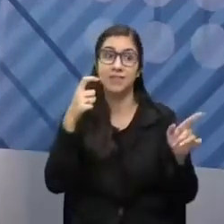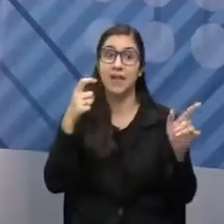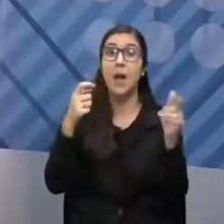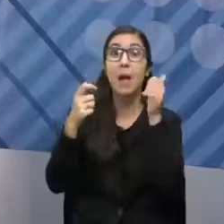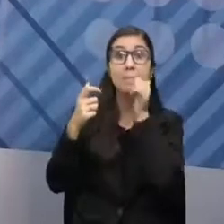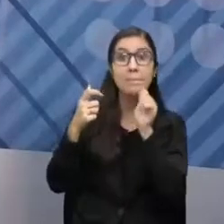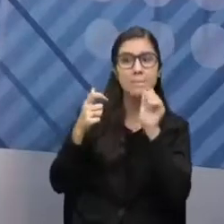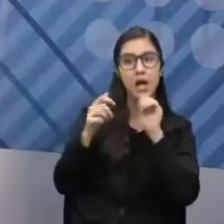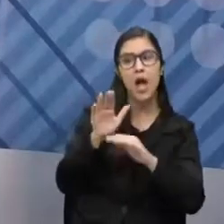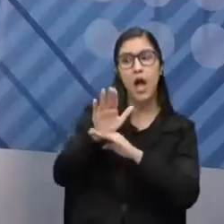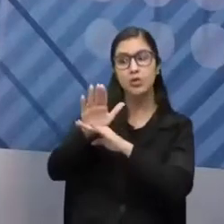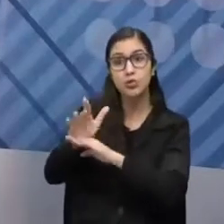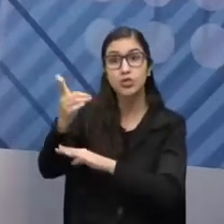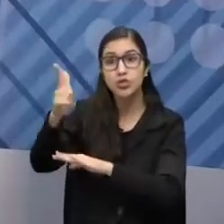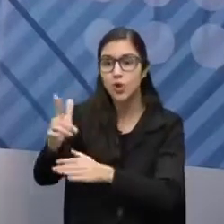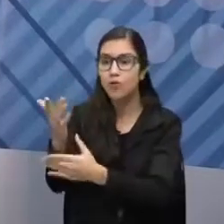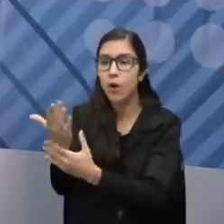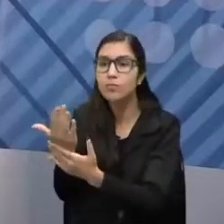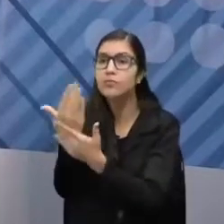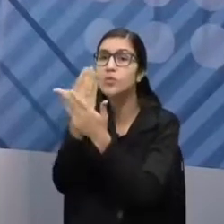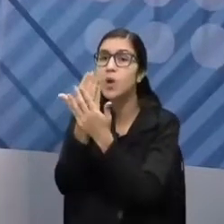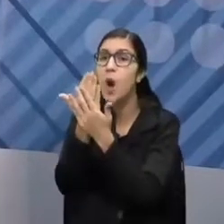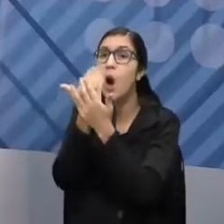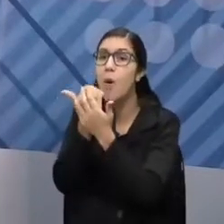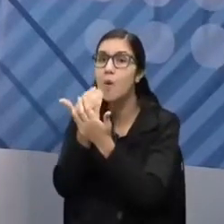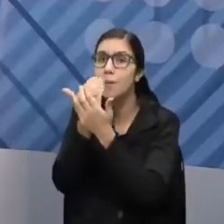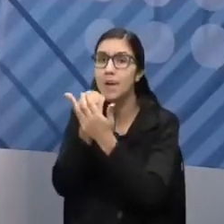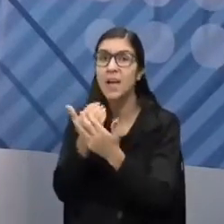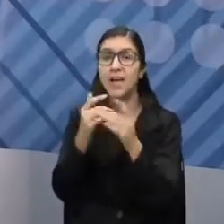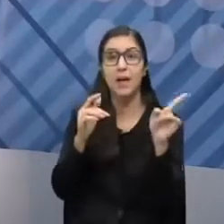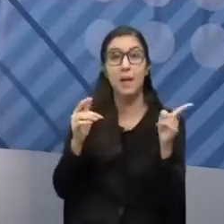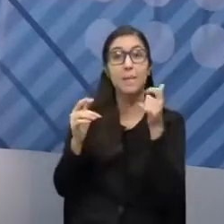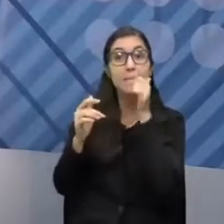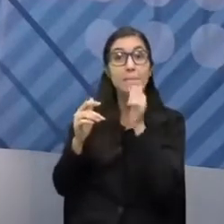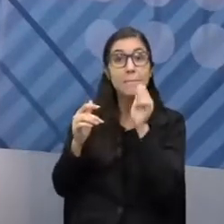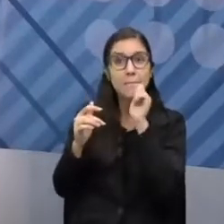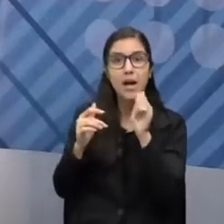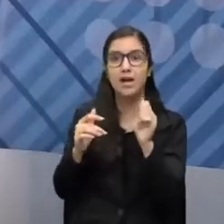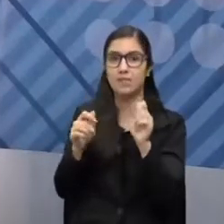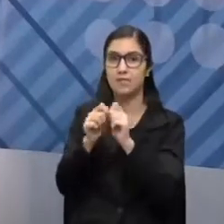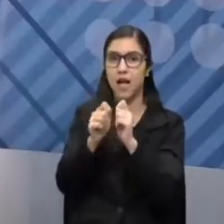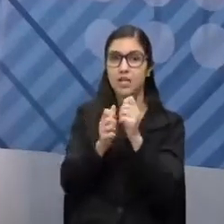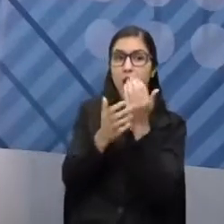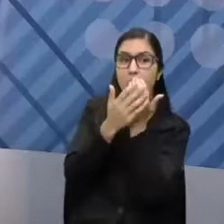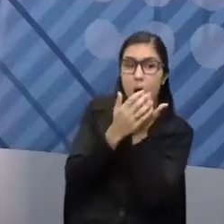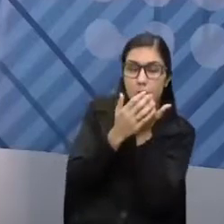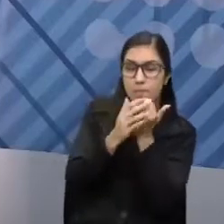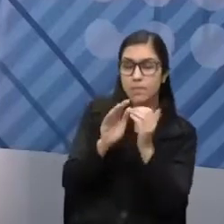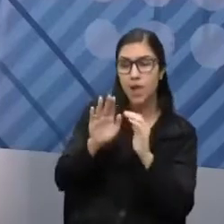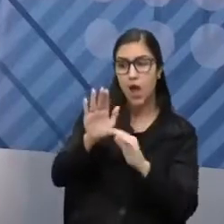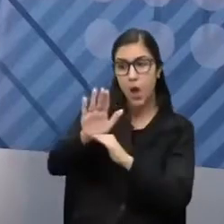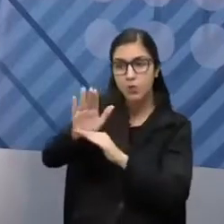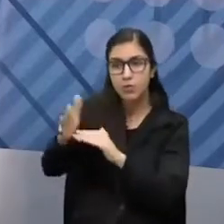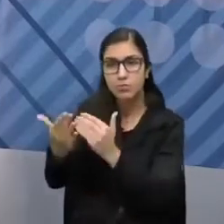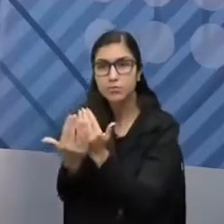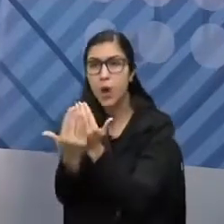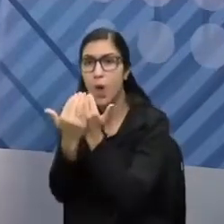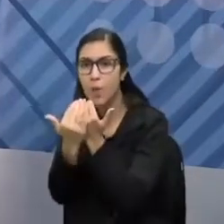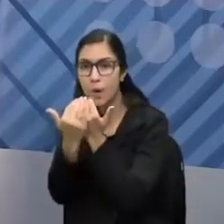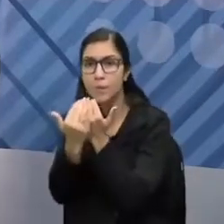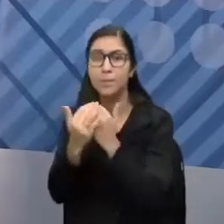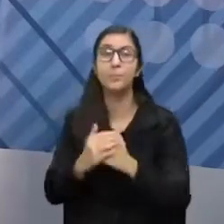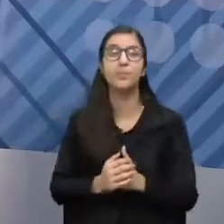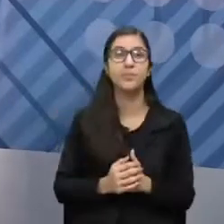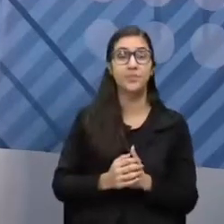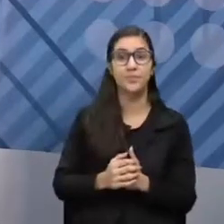trocar. A mãe vem com a mãozinha dele comer. A mãe usar a mão dela, pega a mãozinha dele, comer, boca, comer.